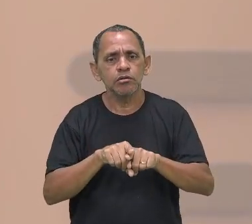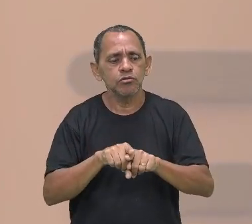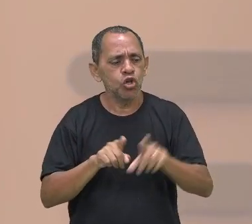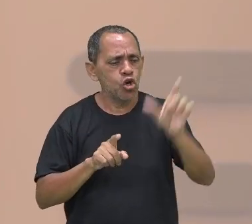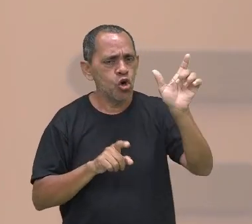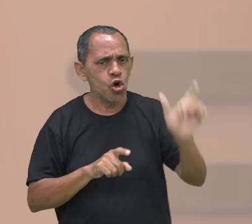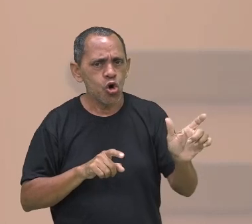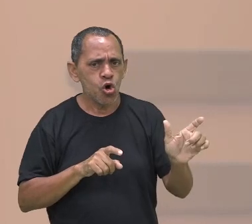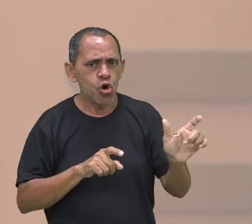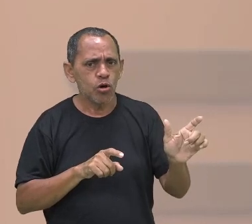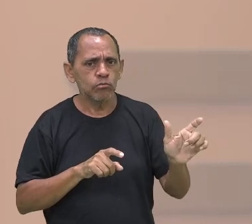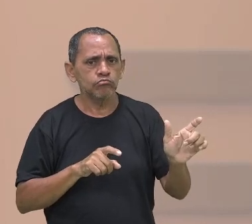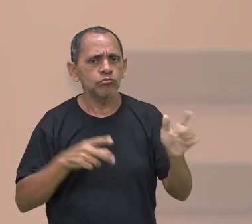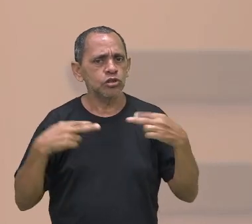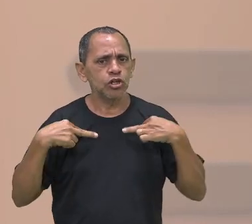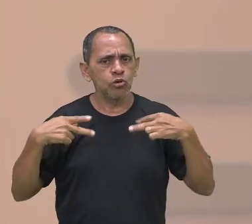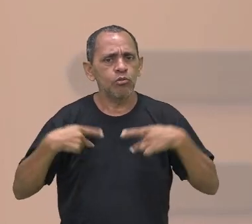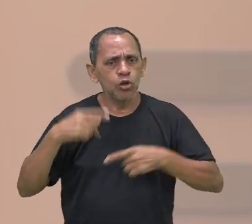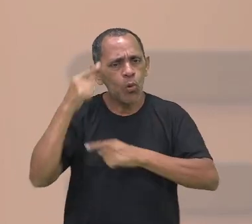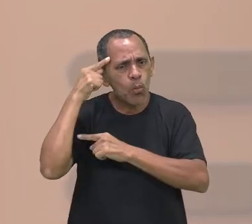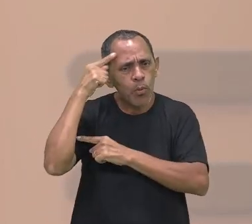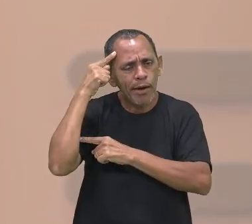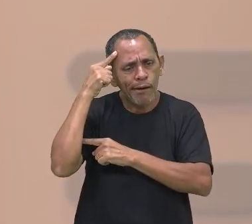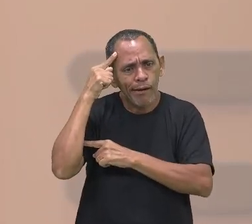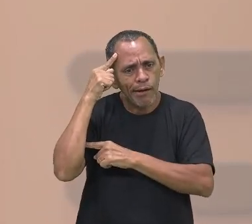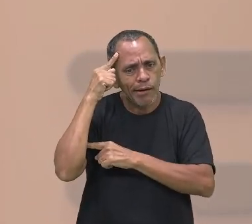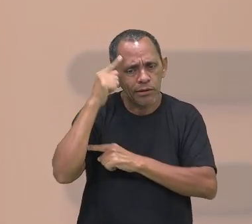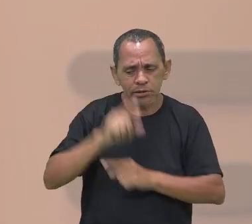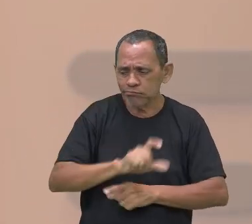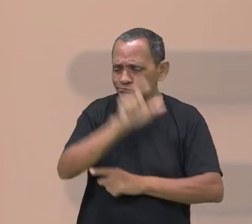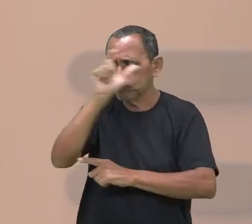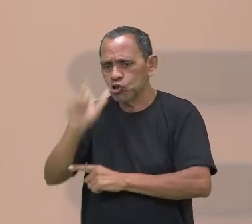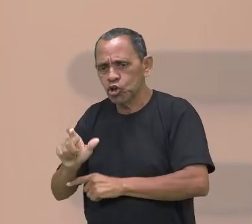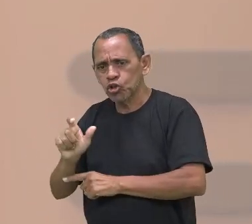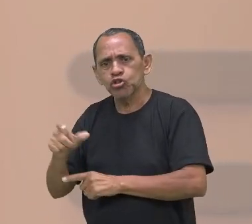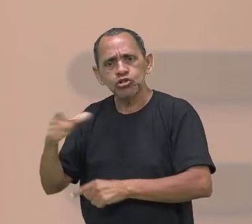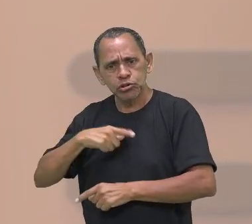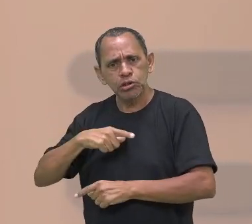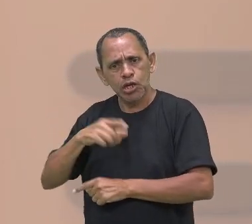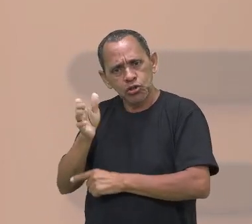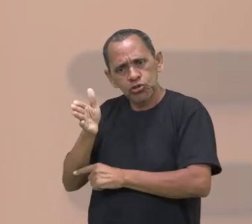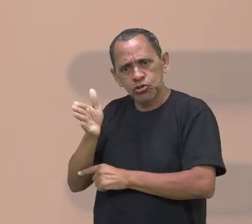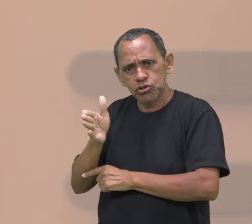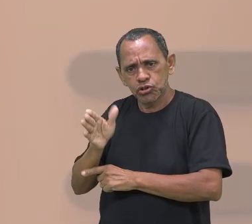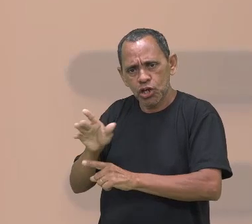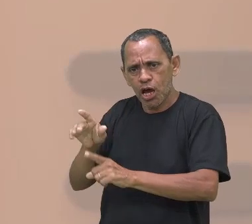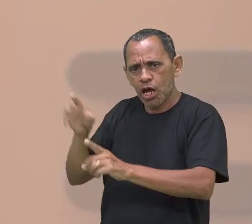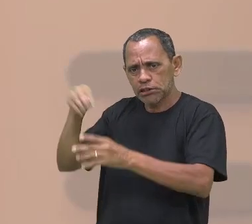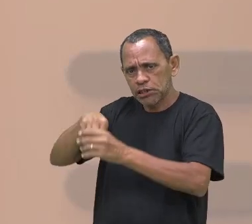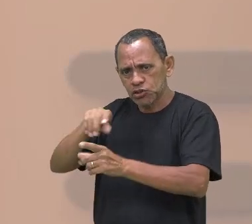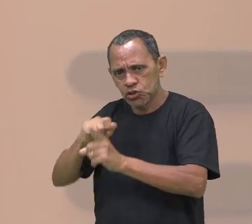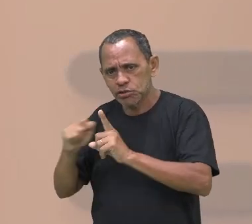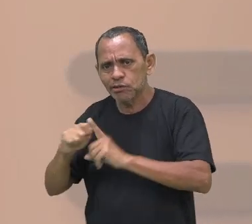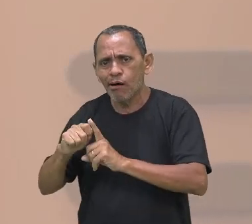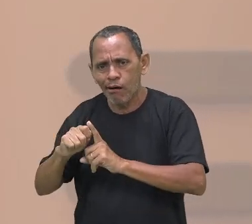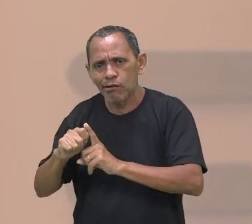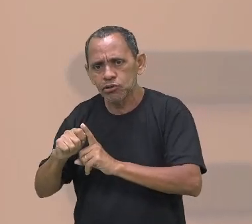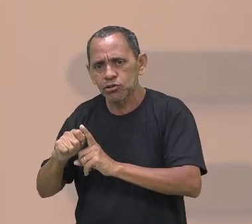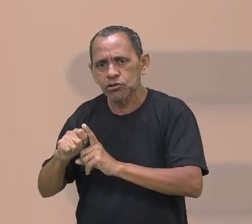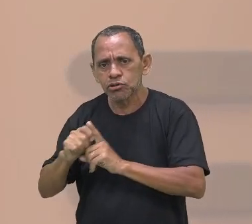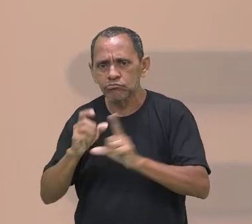aquilo que está posto na sociedade, quando eles entram em choque, ou seja, quando um não concorda com o